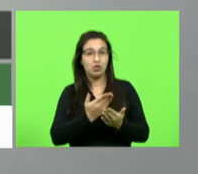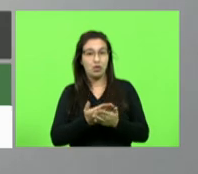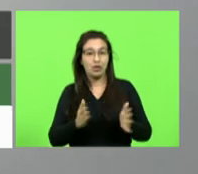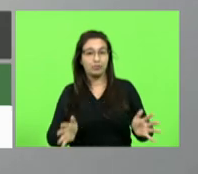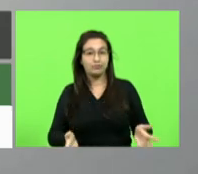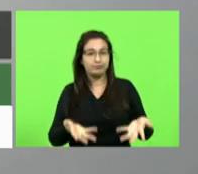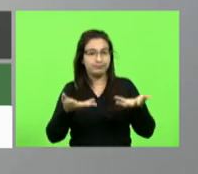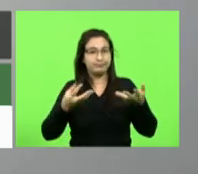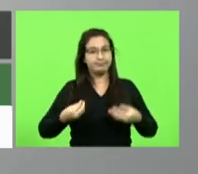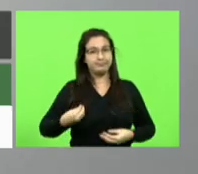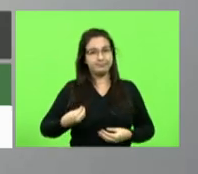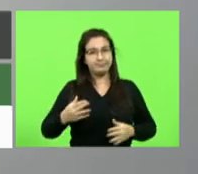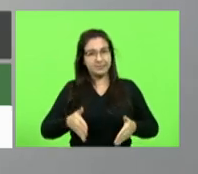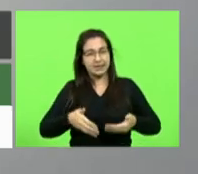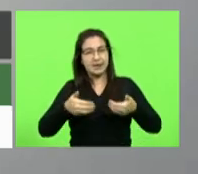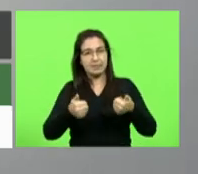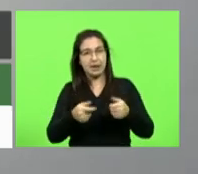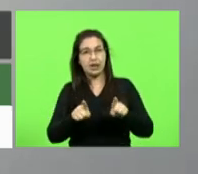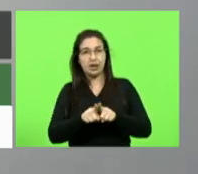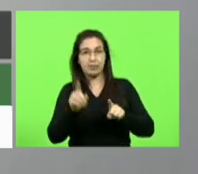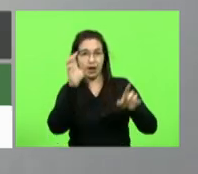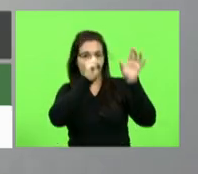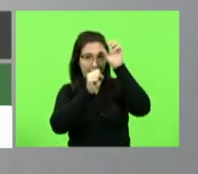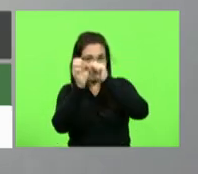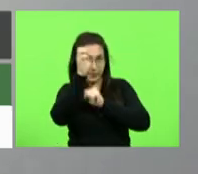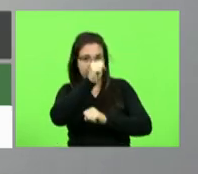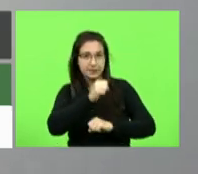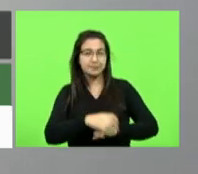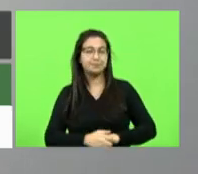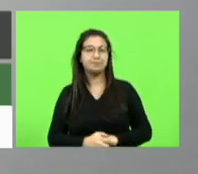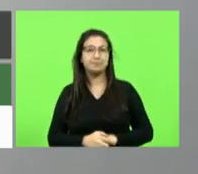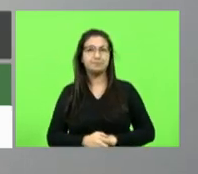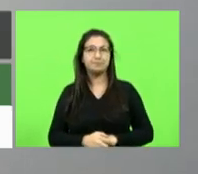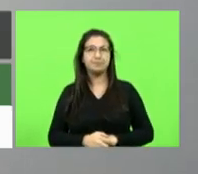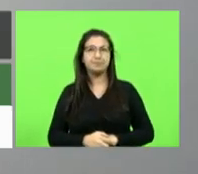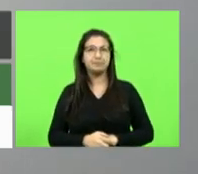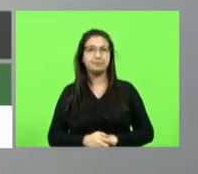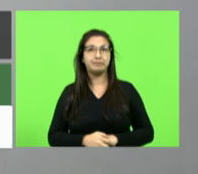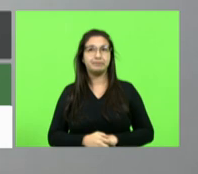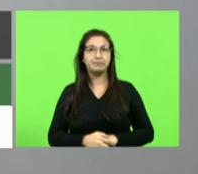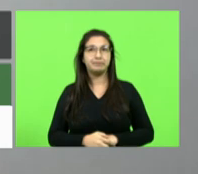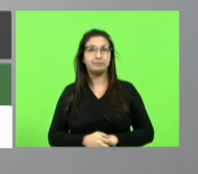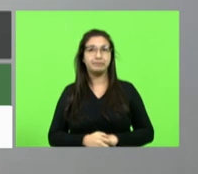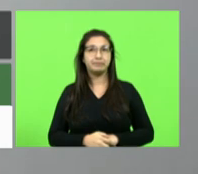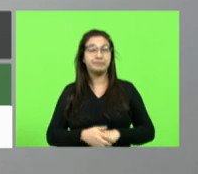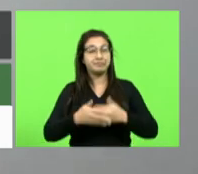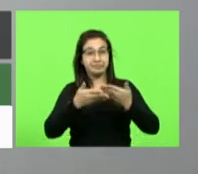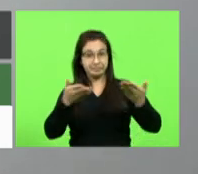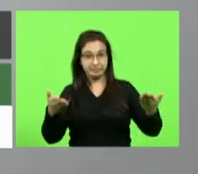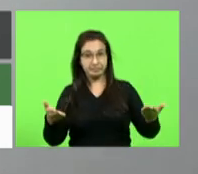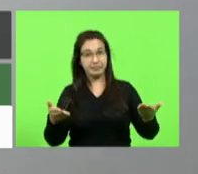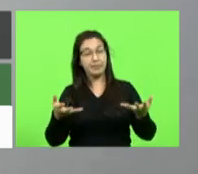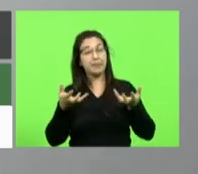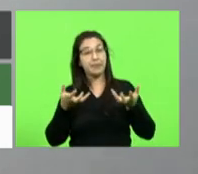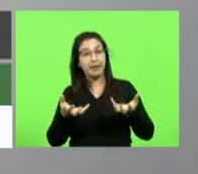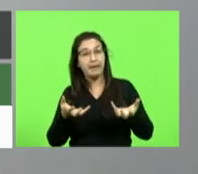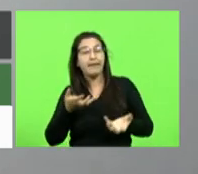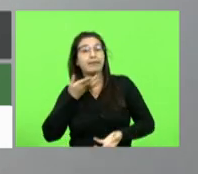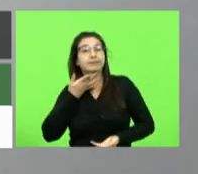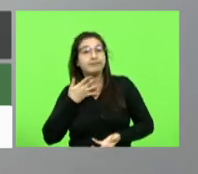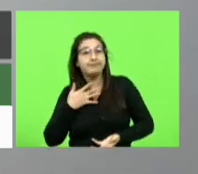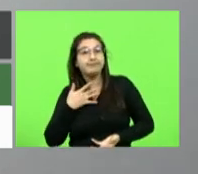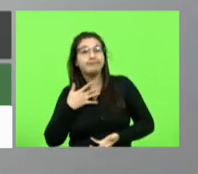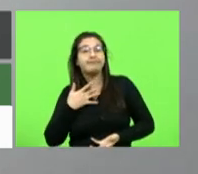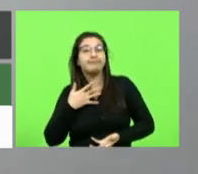e o desenvolvimento acadêmico. Então, por fim aqui, para quem desejar, né, eu queria